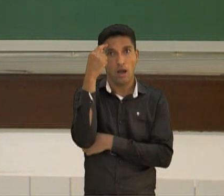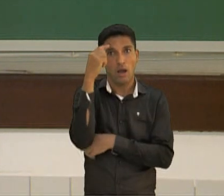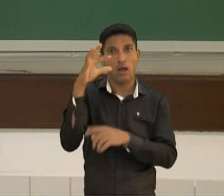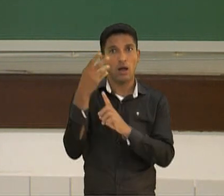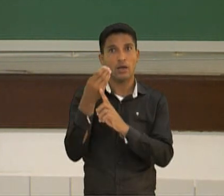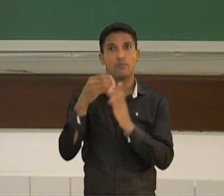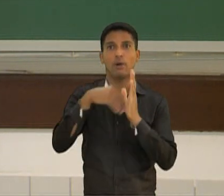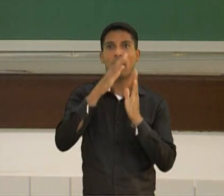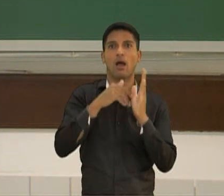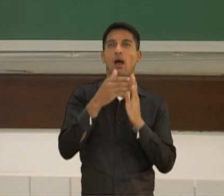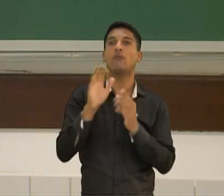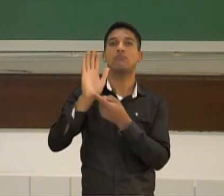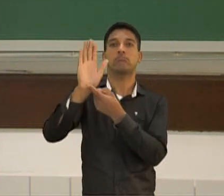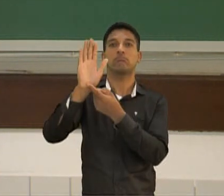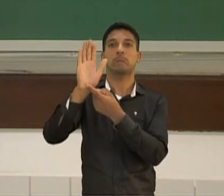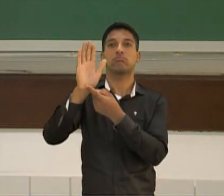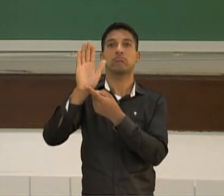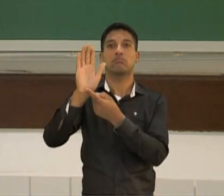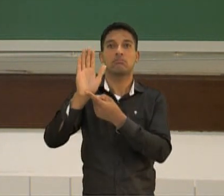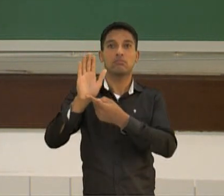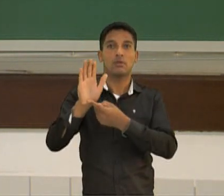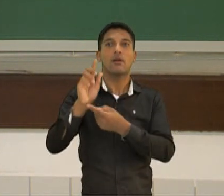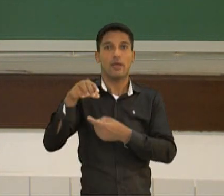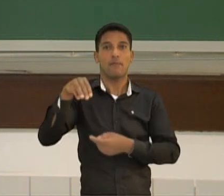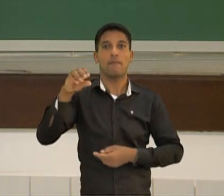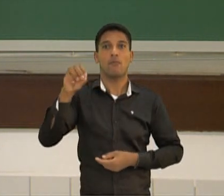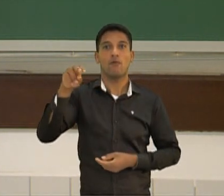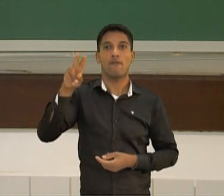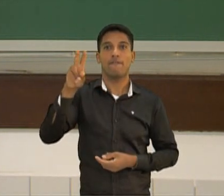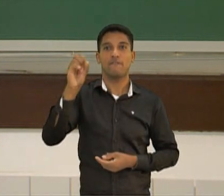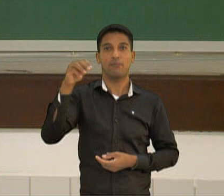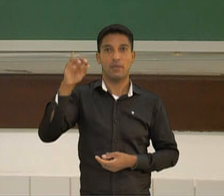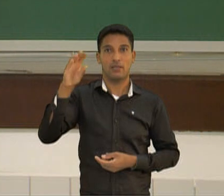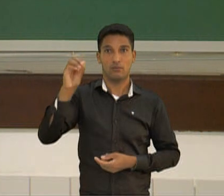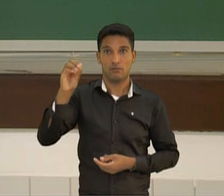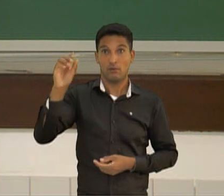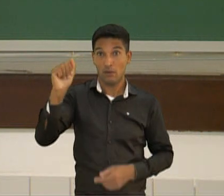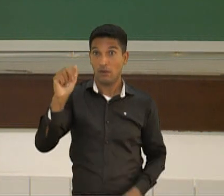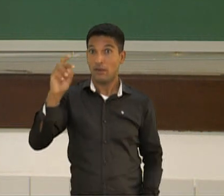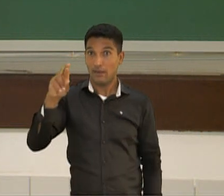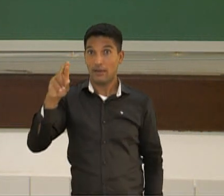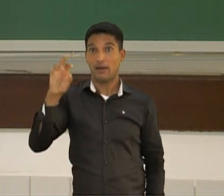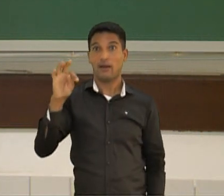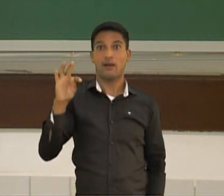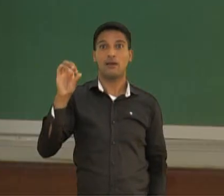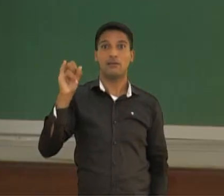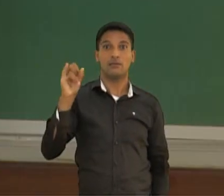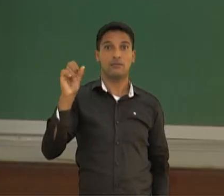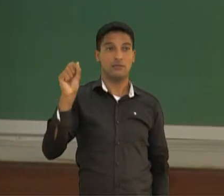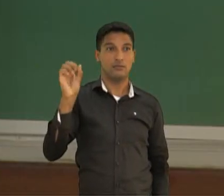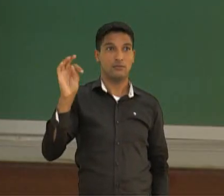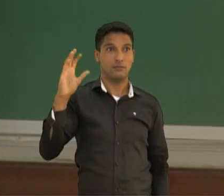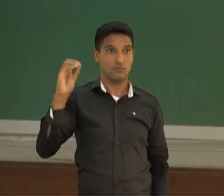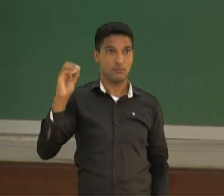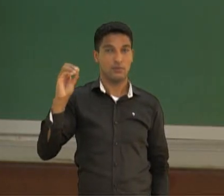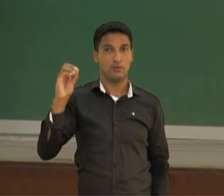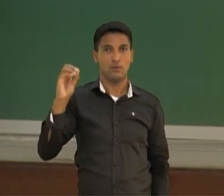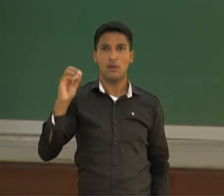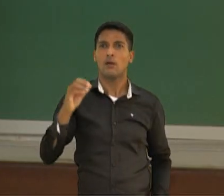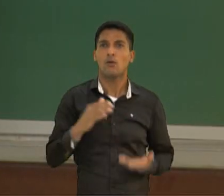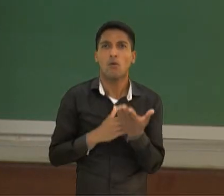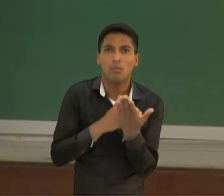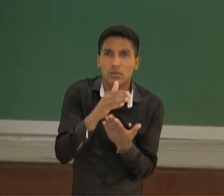Isso é um movimento artístico. E o que nós temos aqui é um que iniciou principalmente através da pintura, tá?